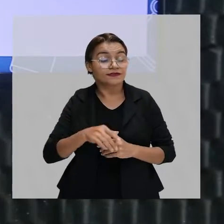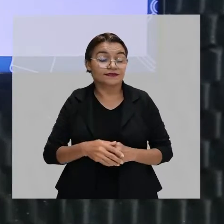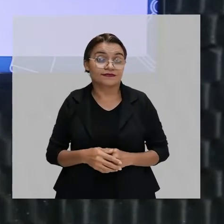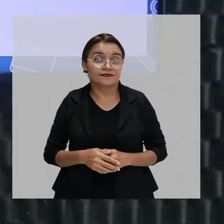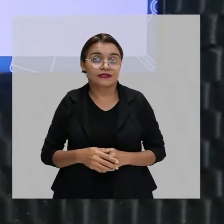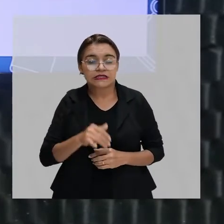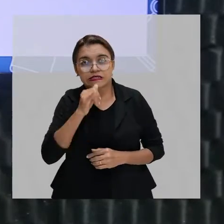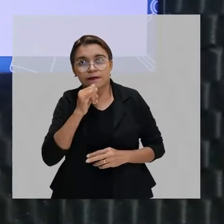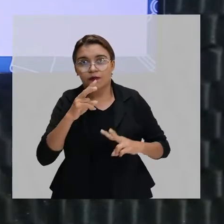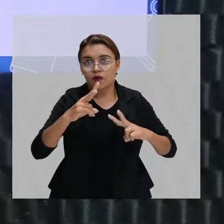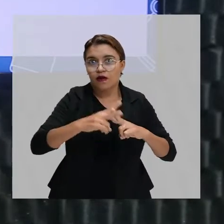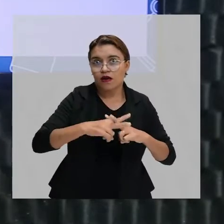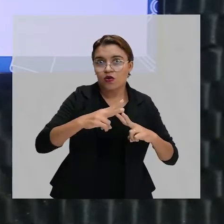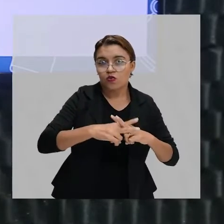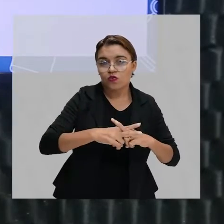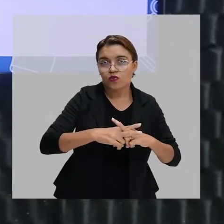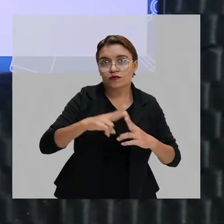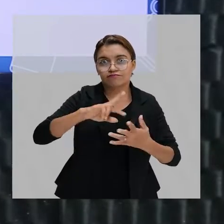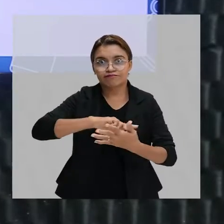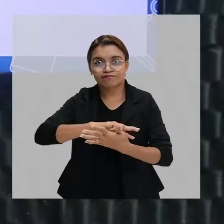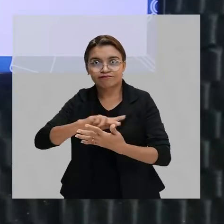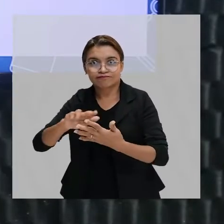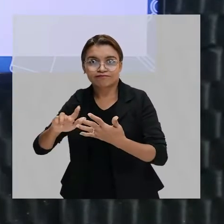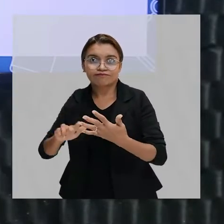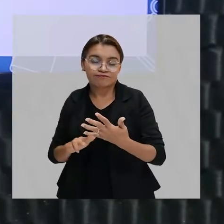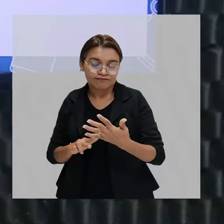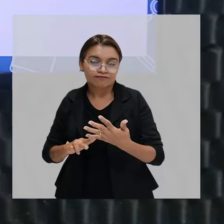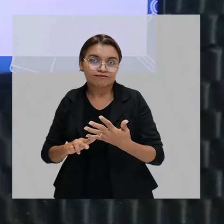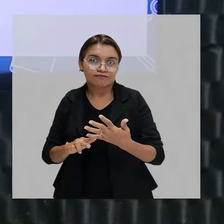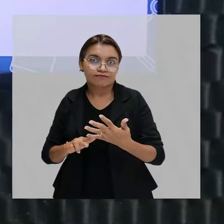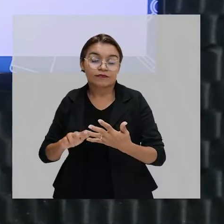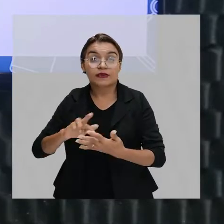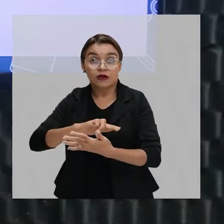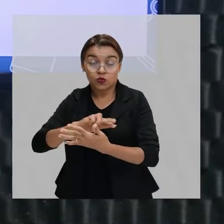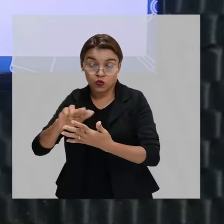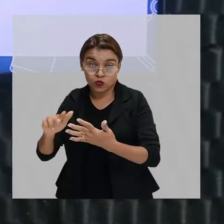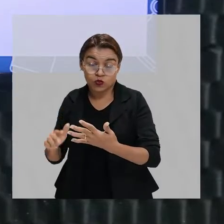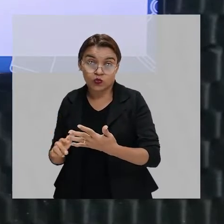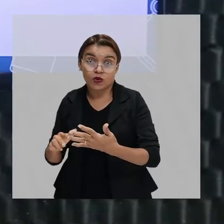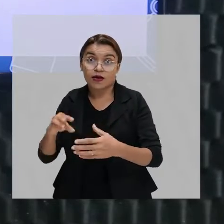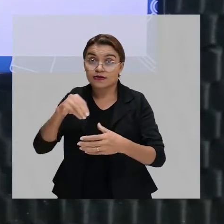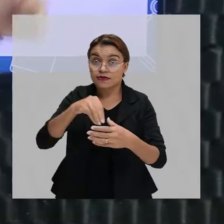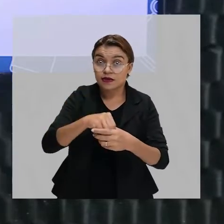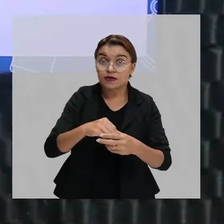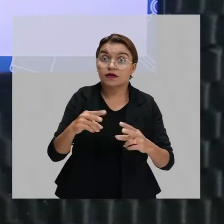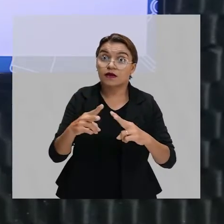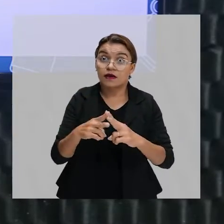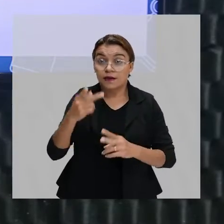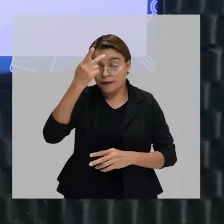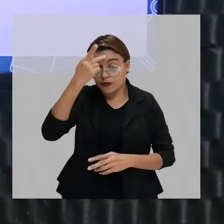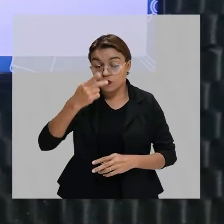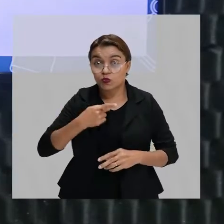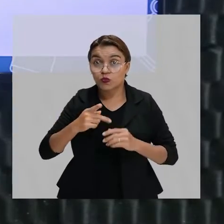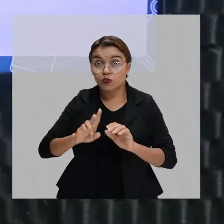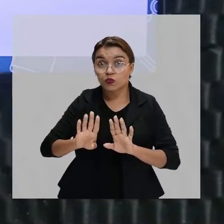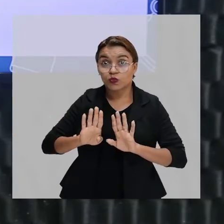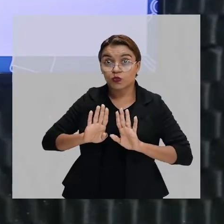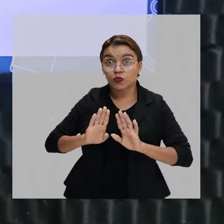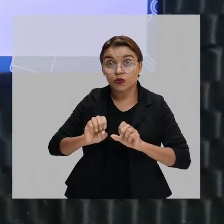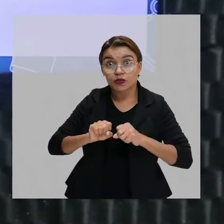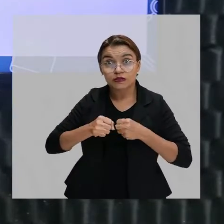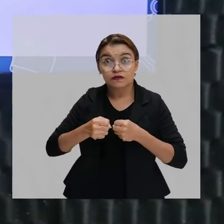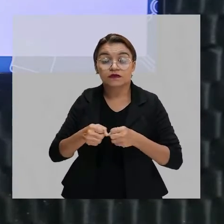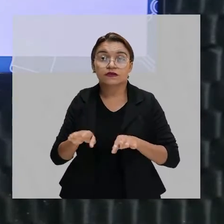a luta tá na arte marcial arte marcial ela existe na auto-defesa ela